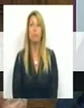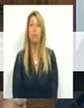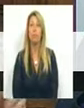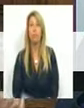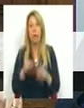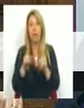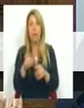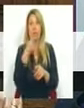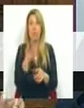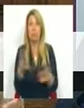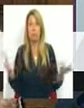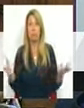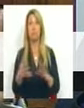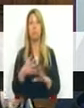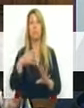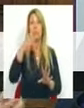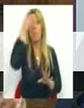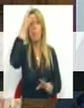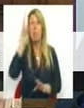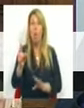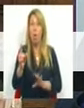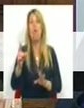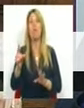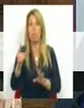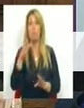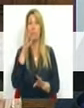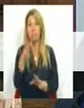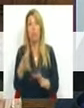E isso foi transmitido pelo consultor na altura em que o calendário foi